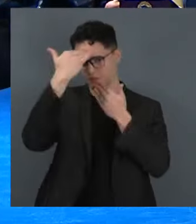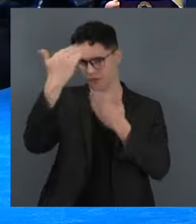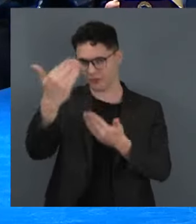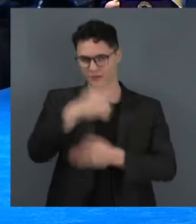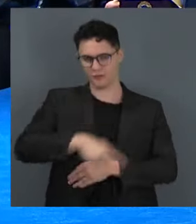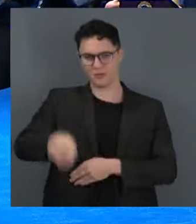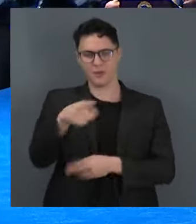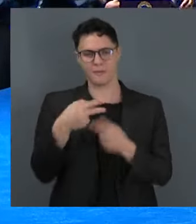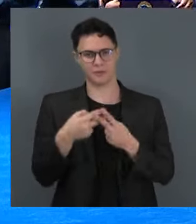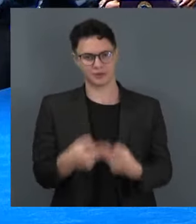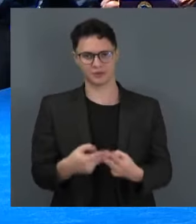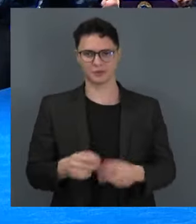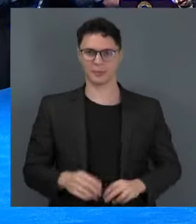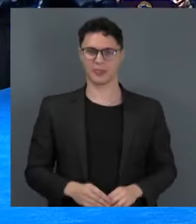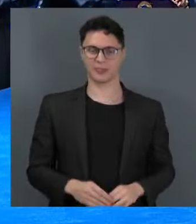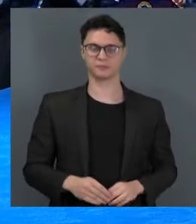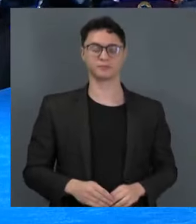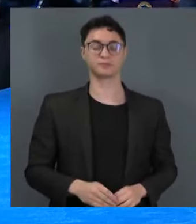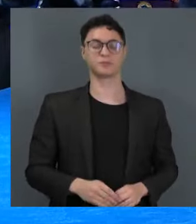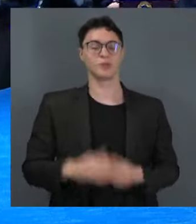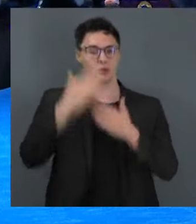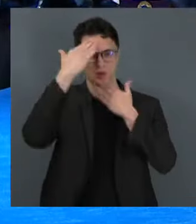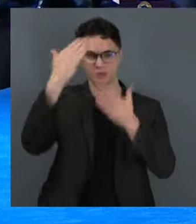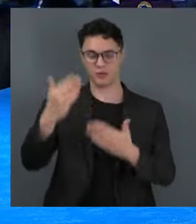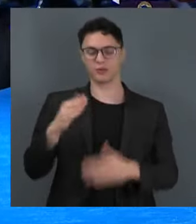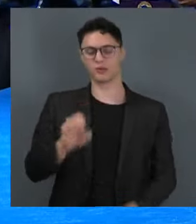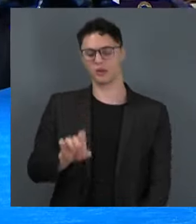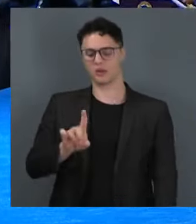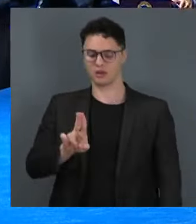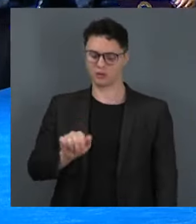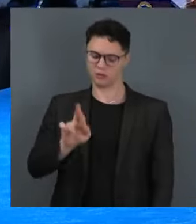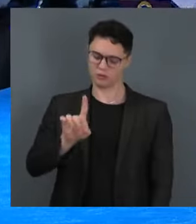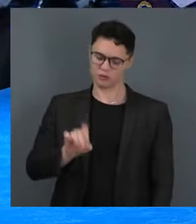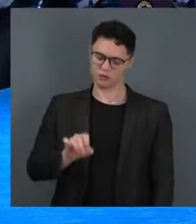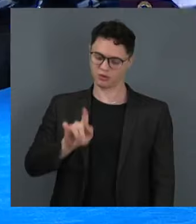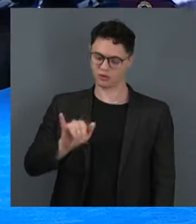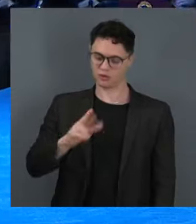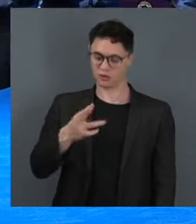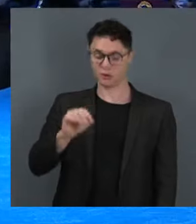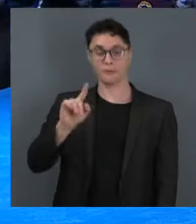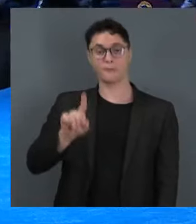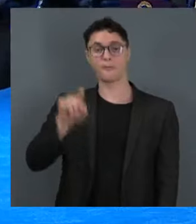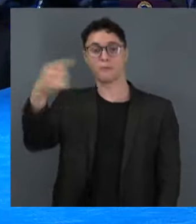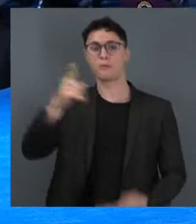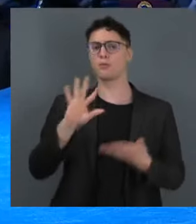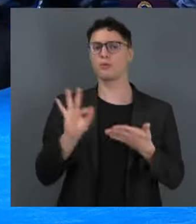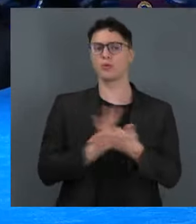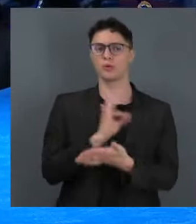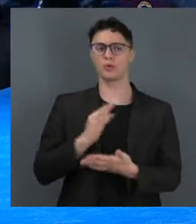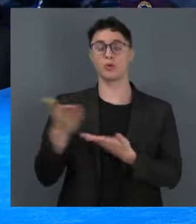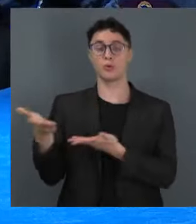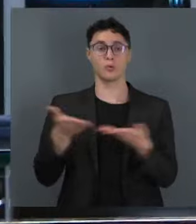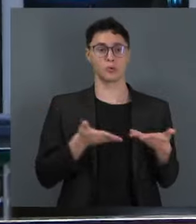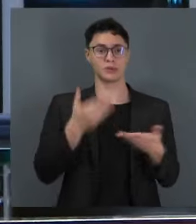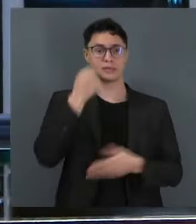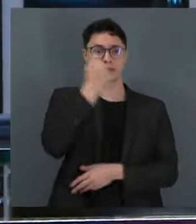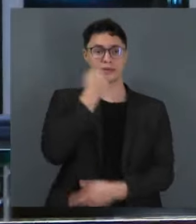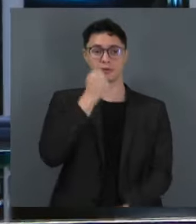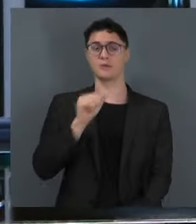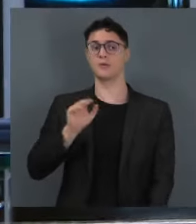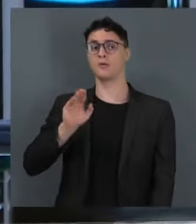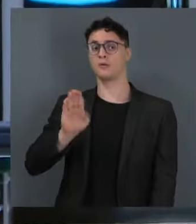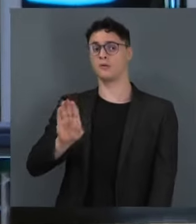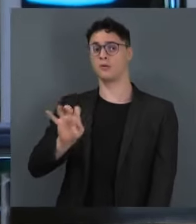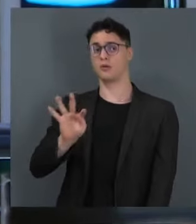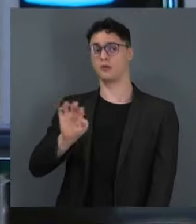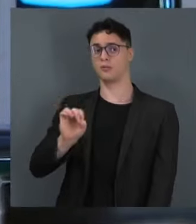tolerância senhor presidente Obrigado Senador Eduardo Girão como próximo inscrito nós convidamos o senador para o